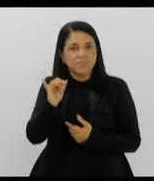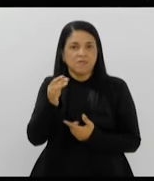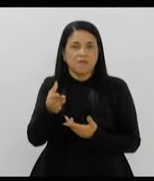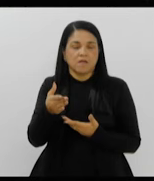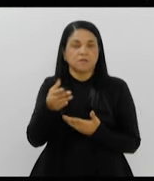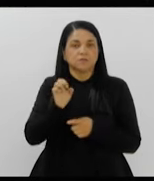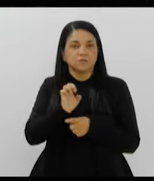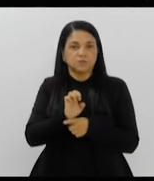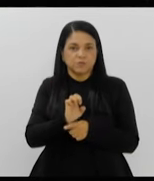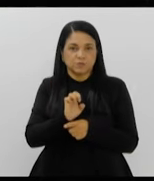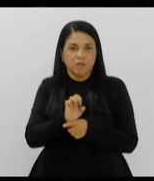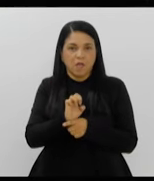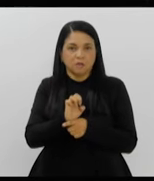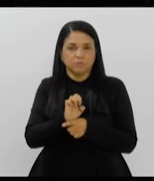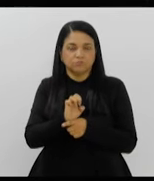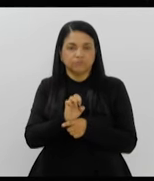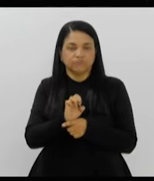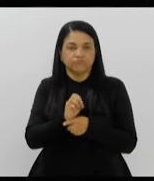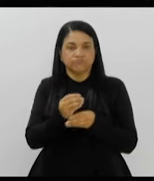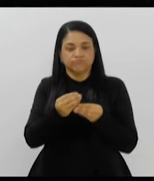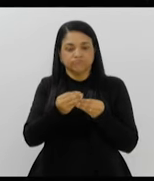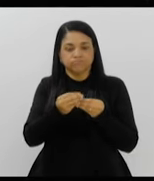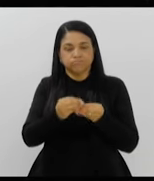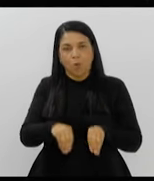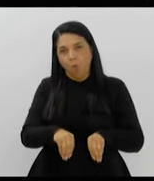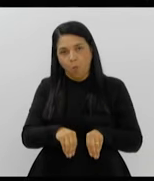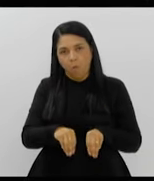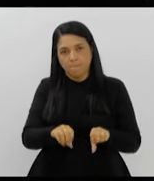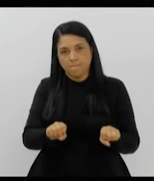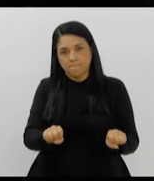o Estado vá à bancarrota